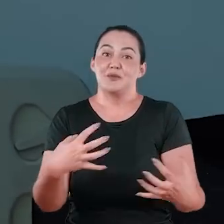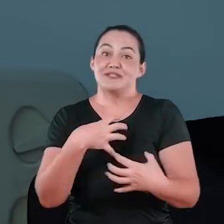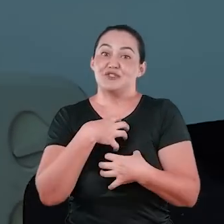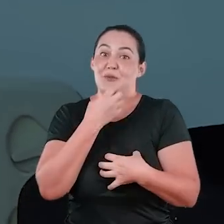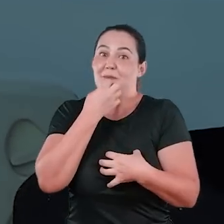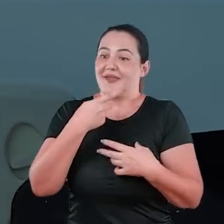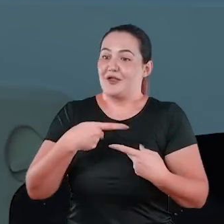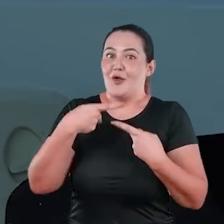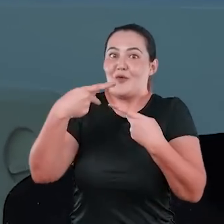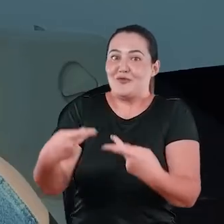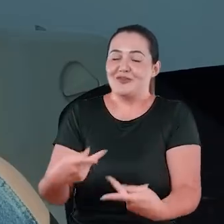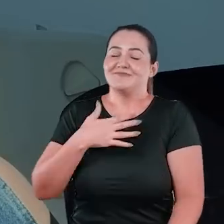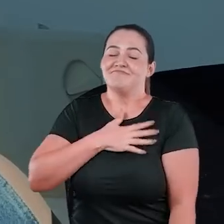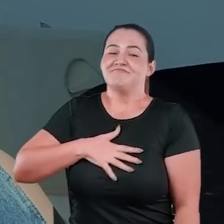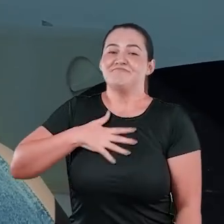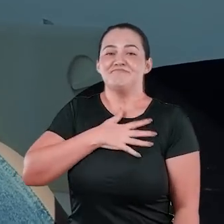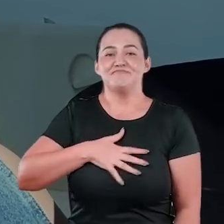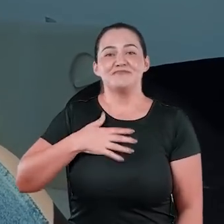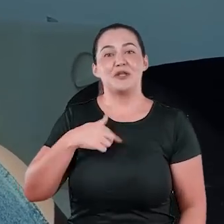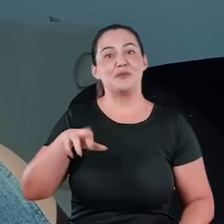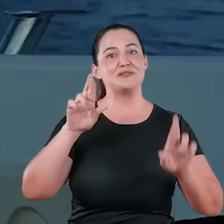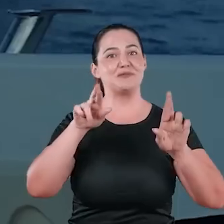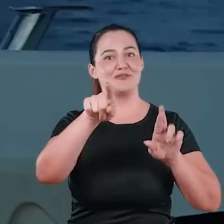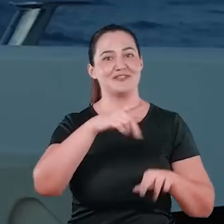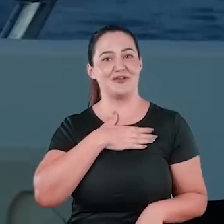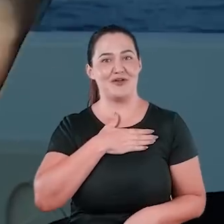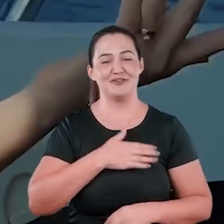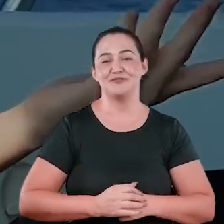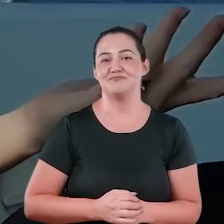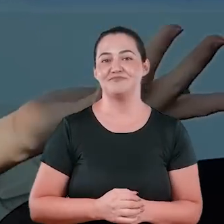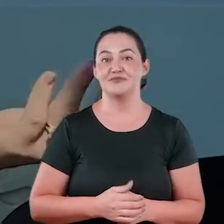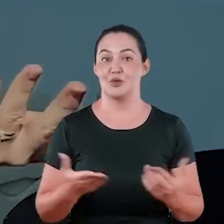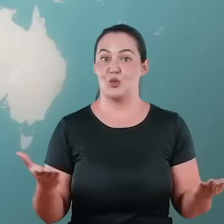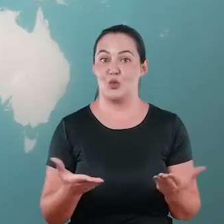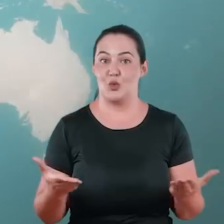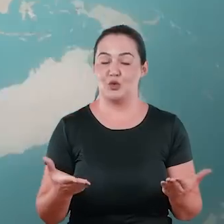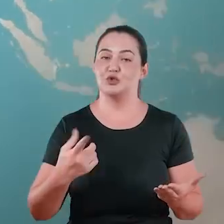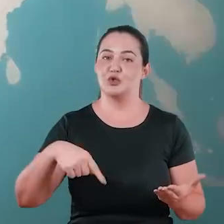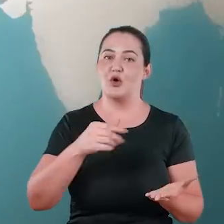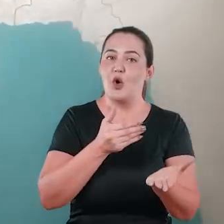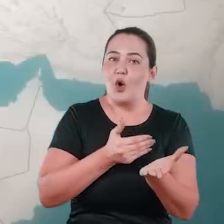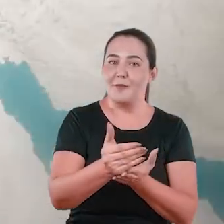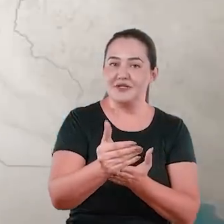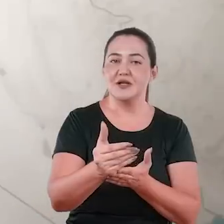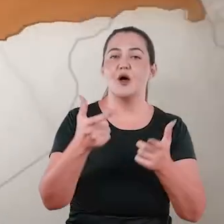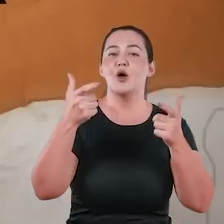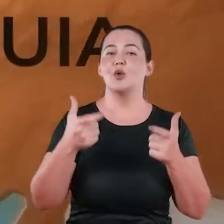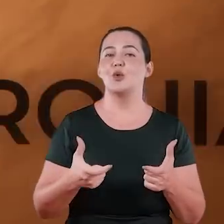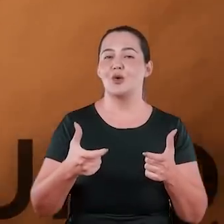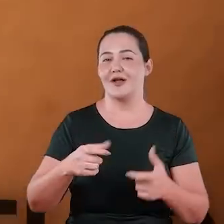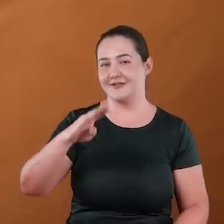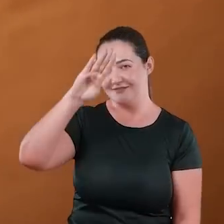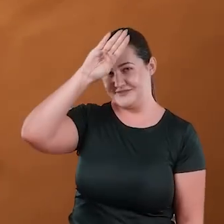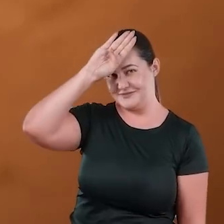muito honrada com esse convite e eu espero que você goste. E já hoje nós vamos começar por Istambul.